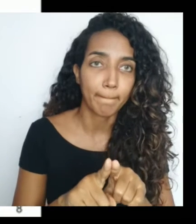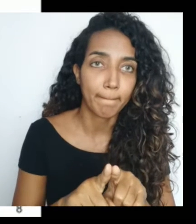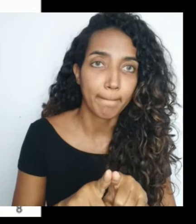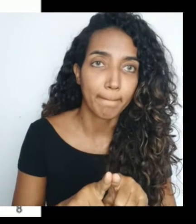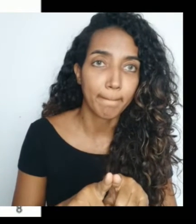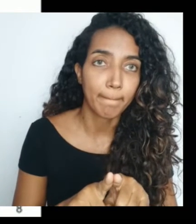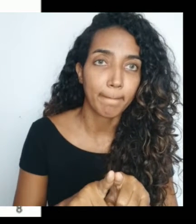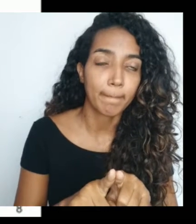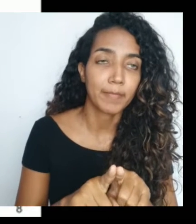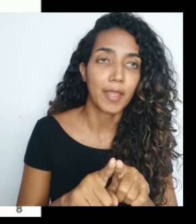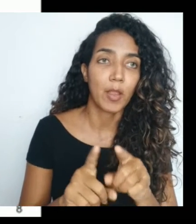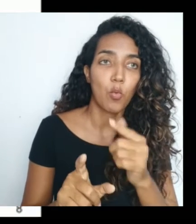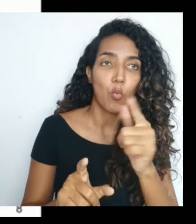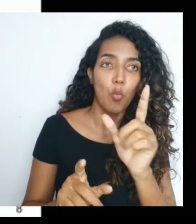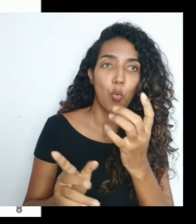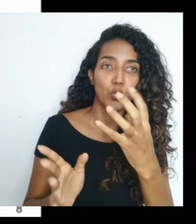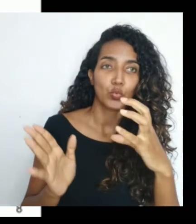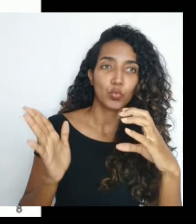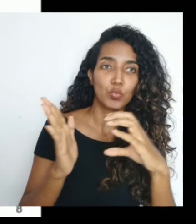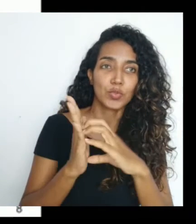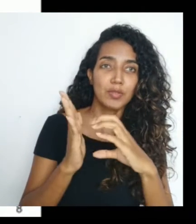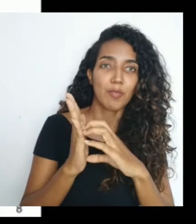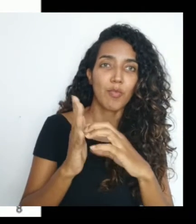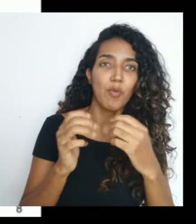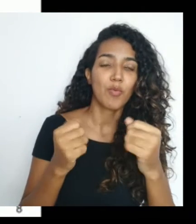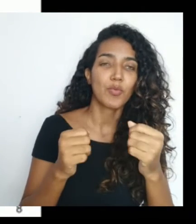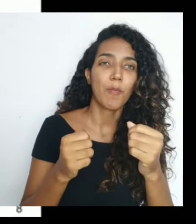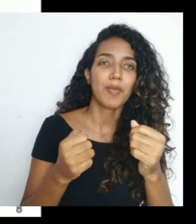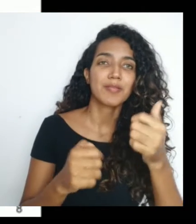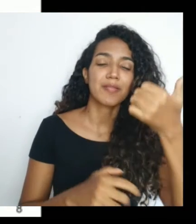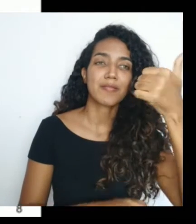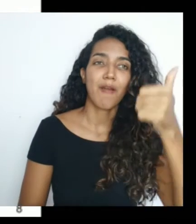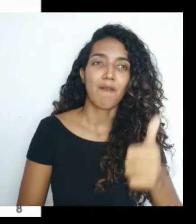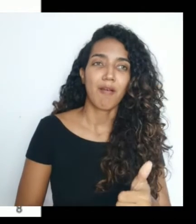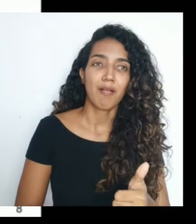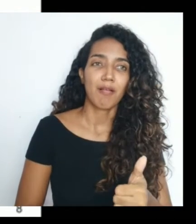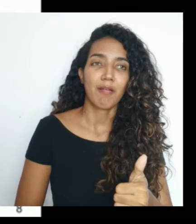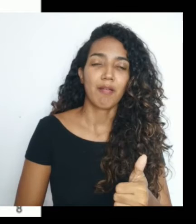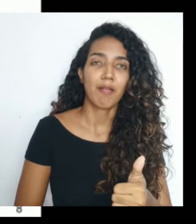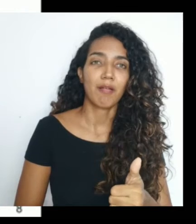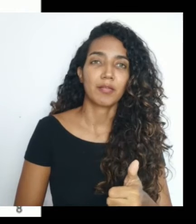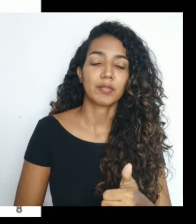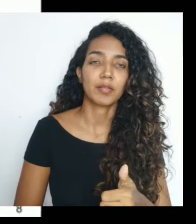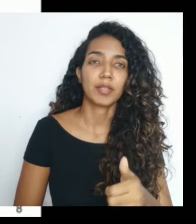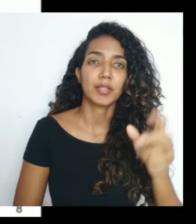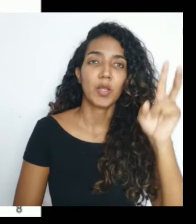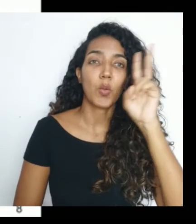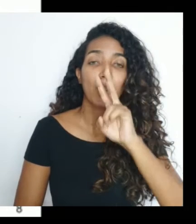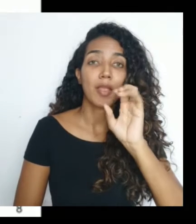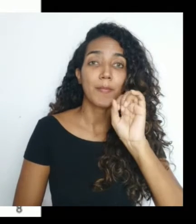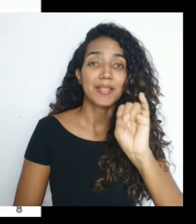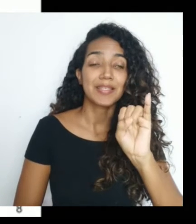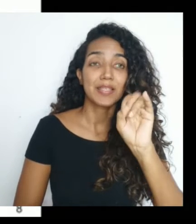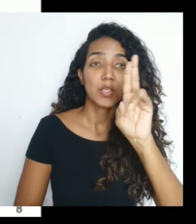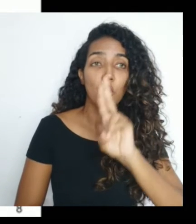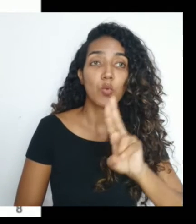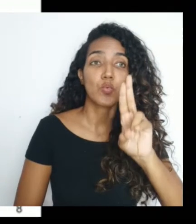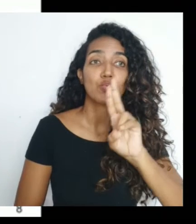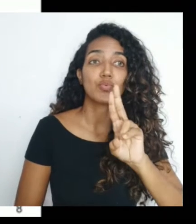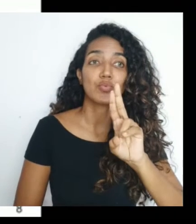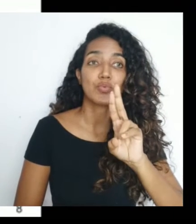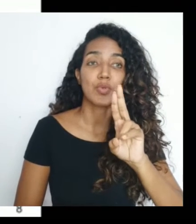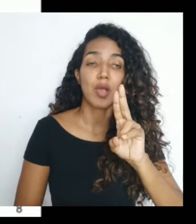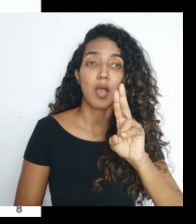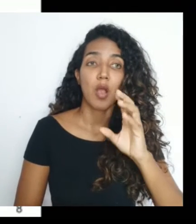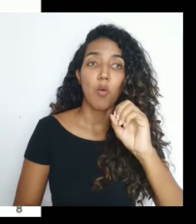saber qual o valor dessa expressão de B. Beleza? Então lembrem-se, se usar o operador de curto-circuito, o duplo,